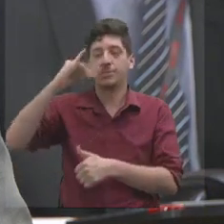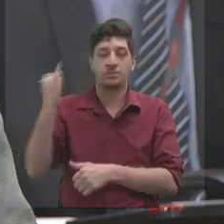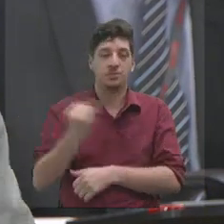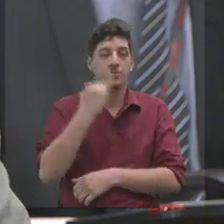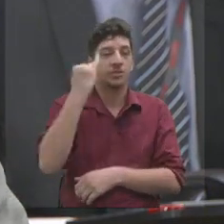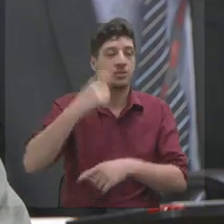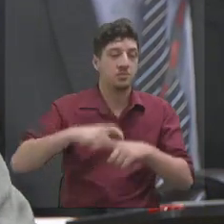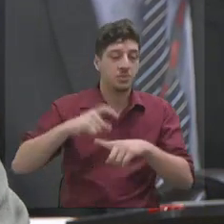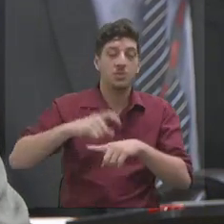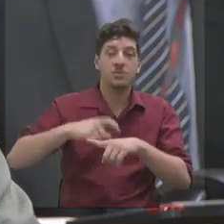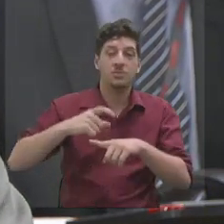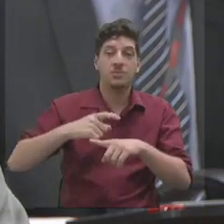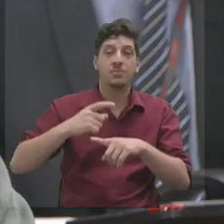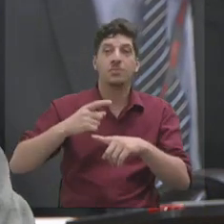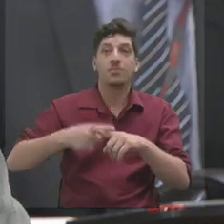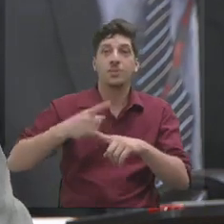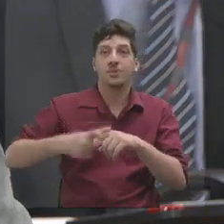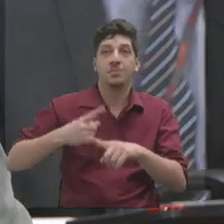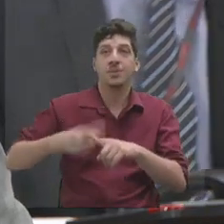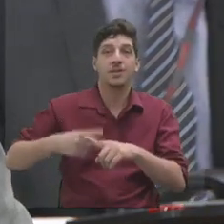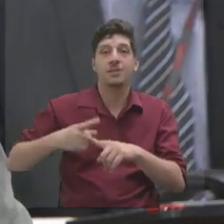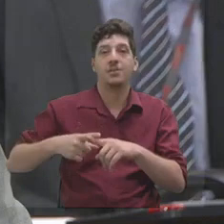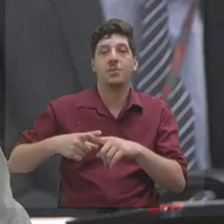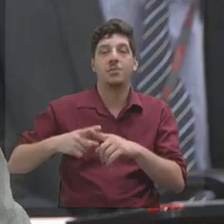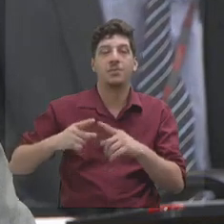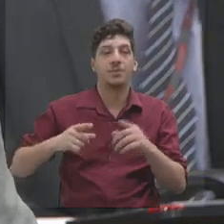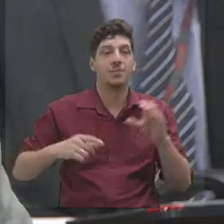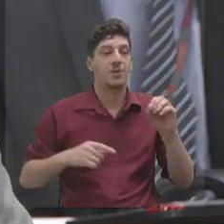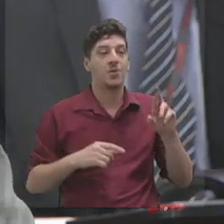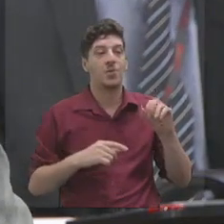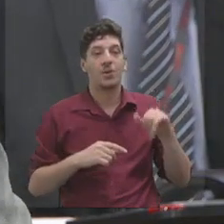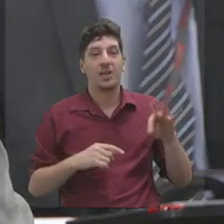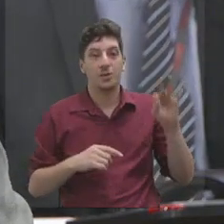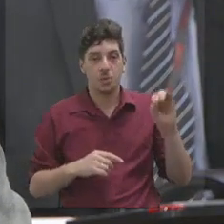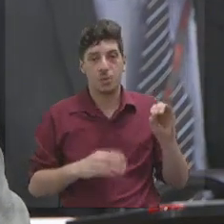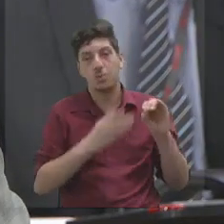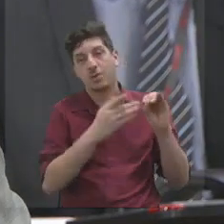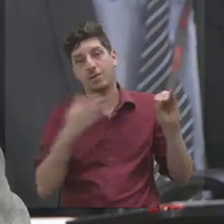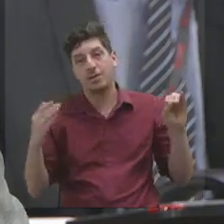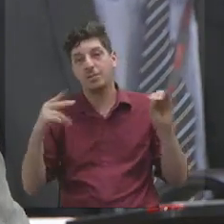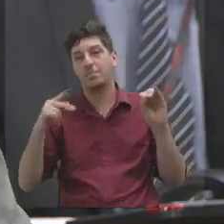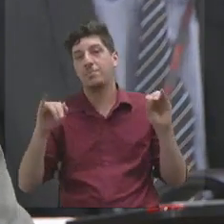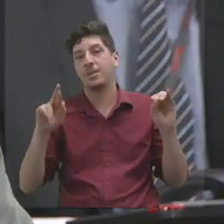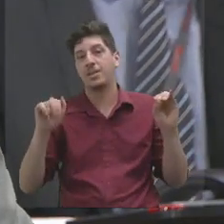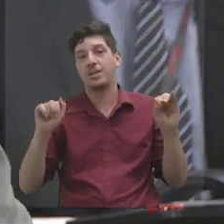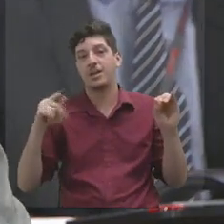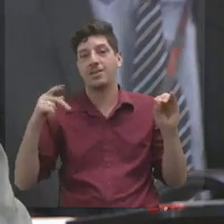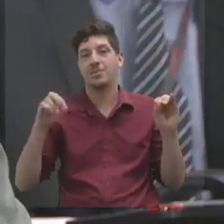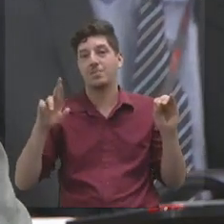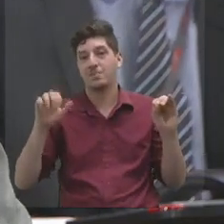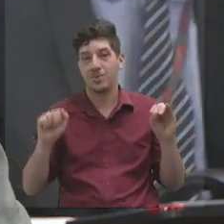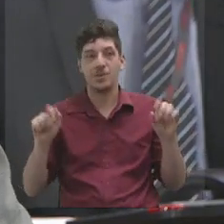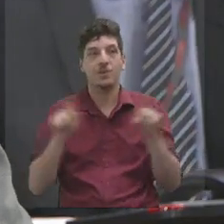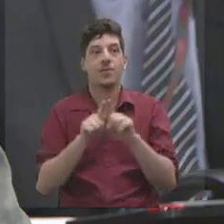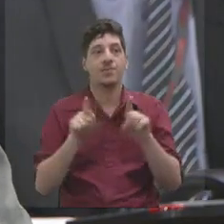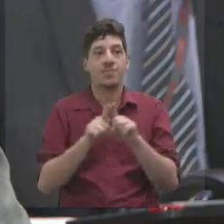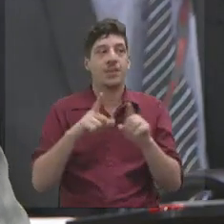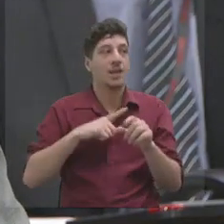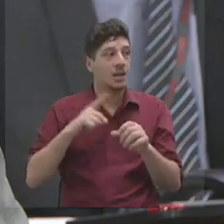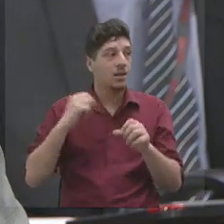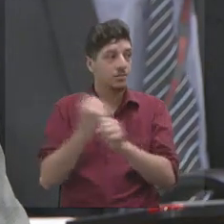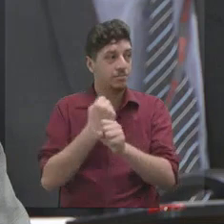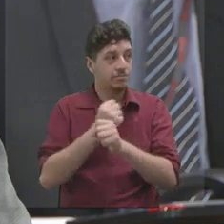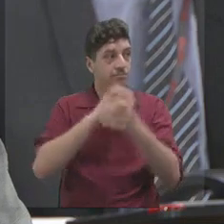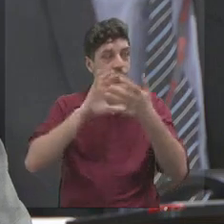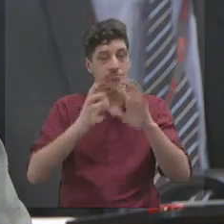muito intenso é outra que liga Corinto até a cidade de Pirapora barra Buritizeiro também o recapeamento dela que também tá